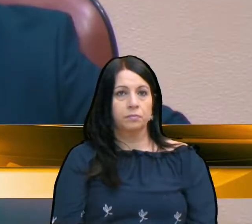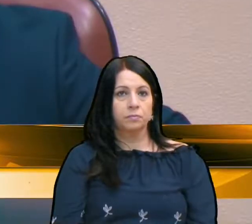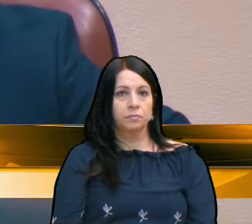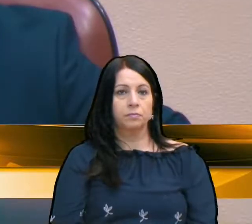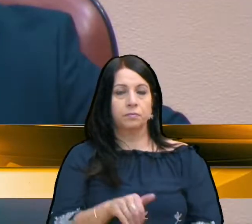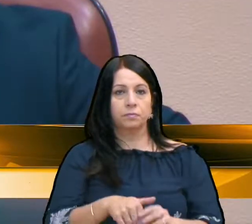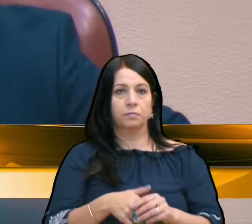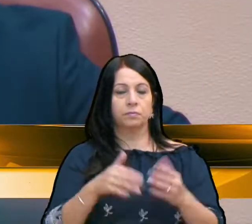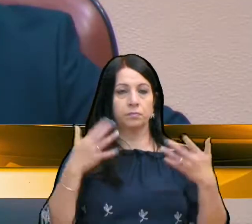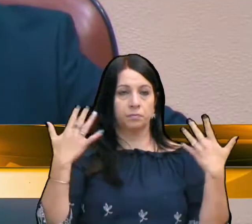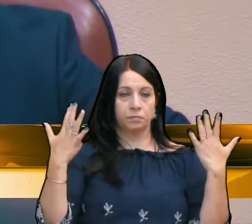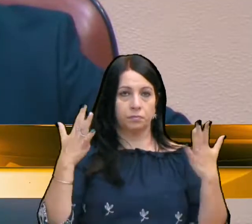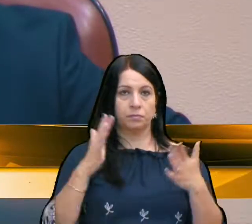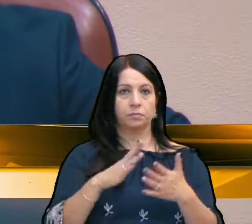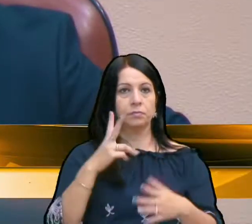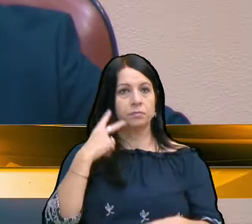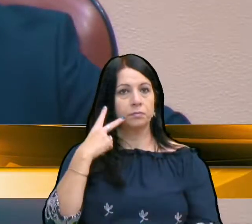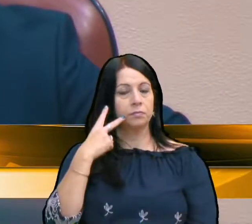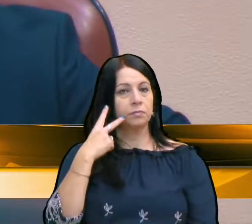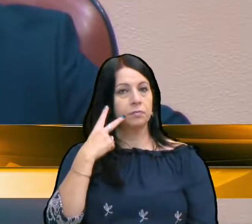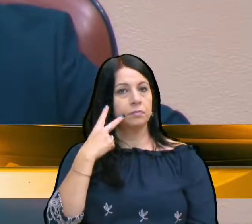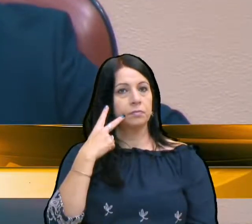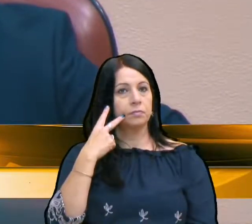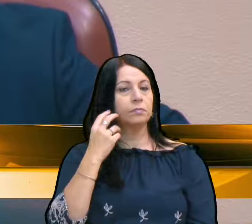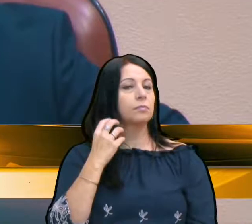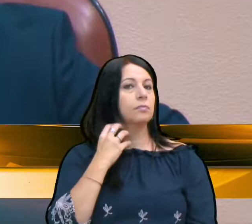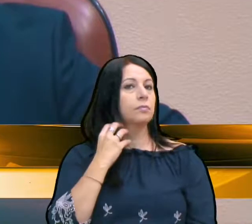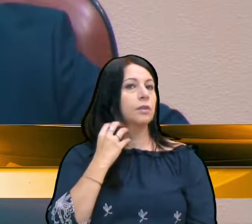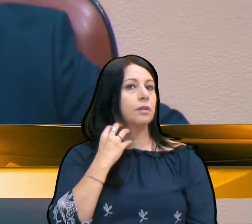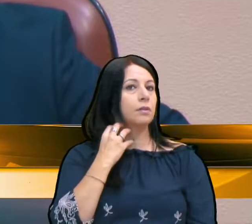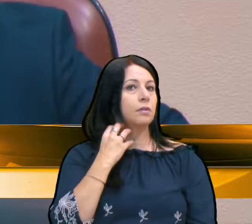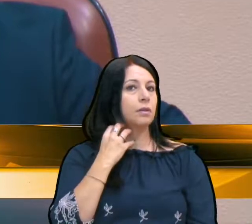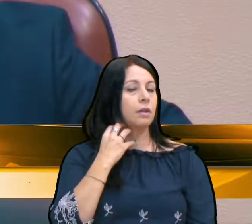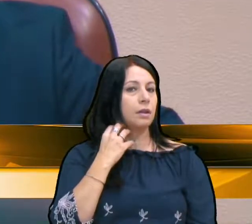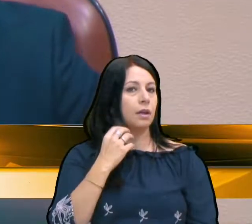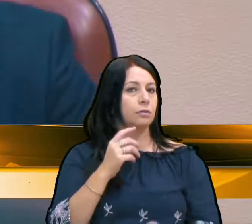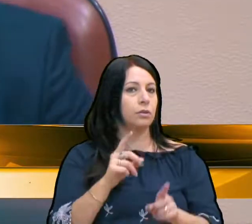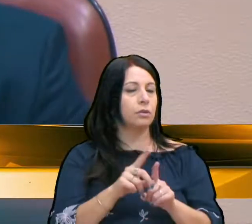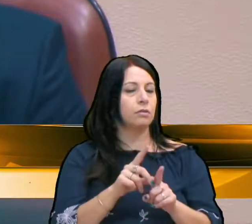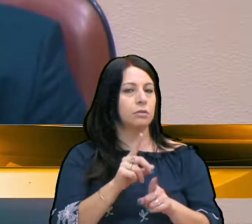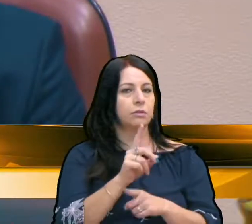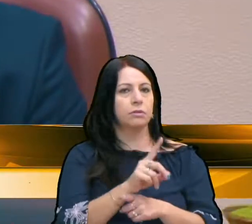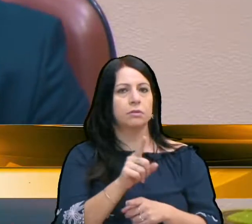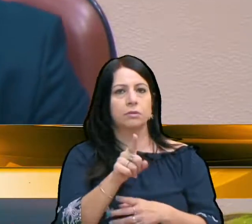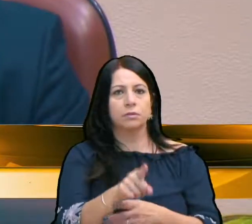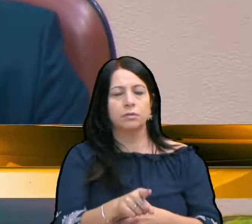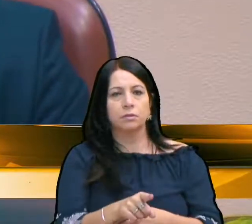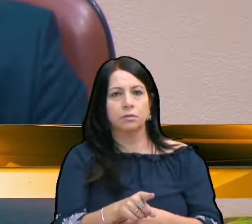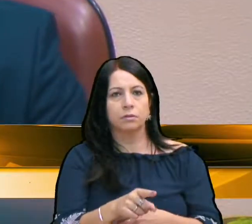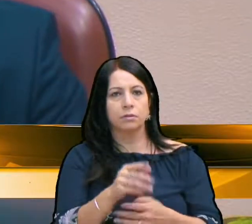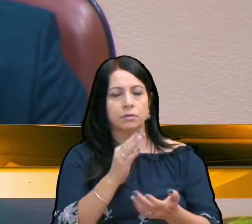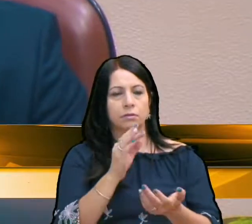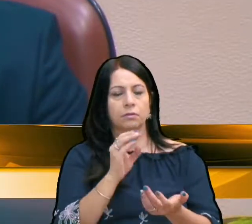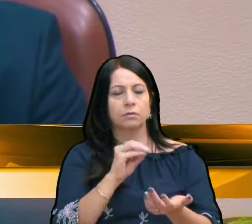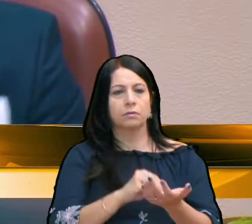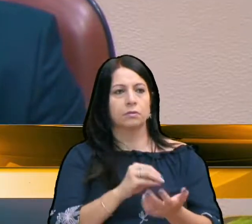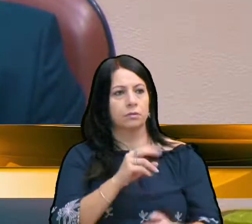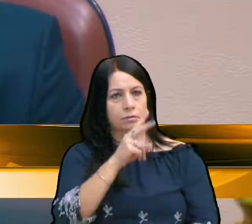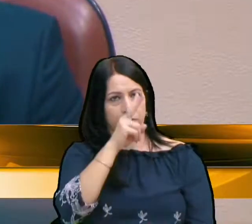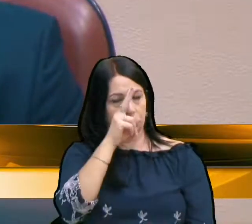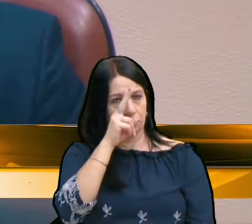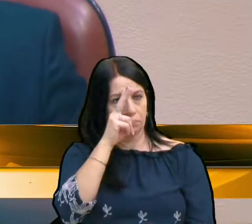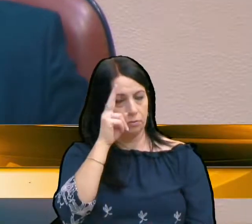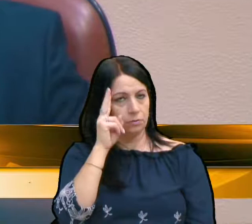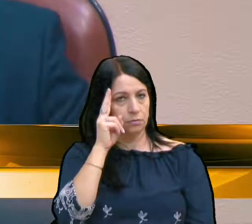Voto de congratulações, vereador Renato Daneluz, aprovado por unanimidade com a ausência do vereador Velocino Ex. Encerradas as